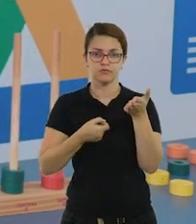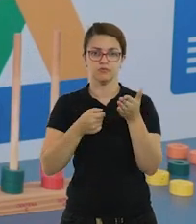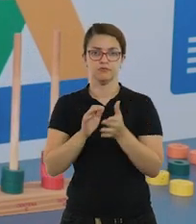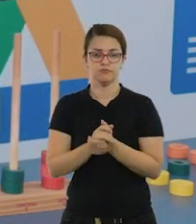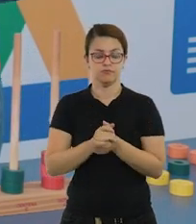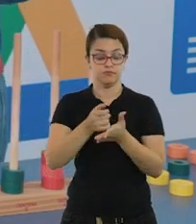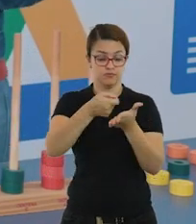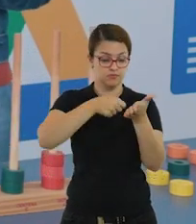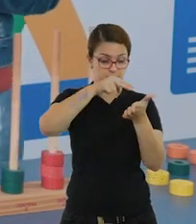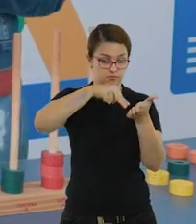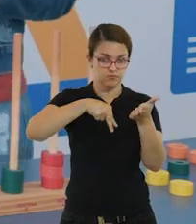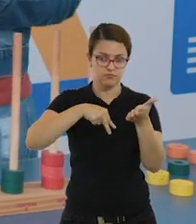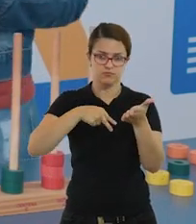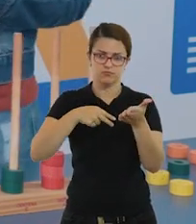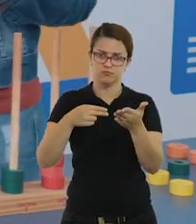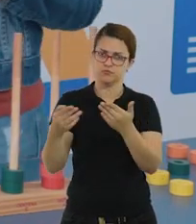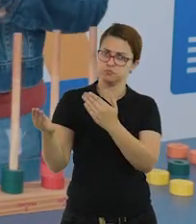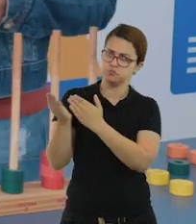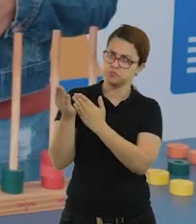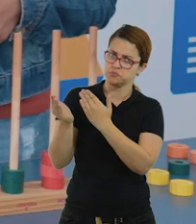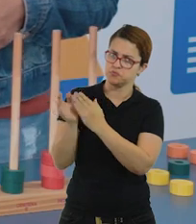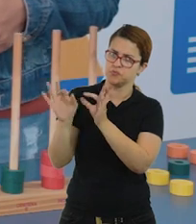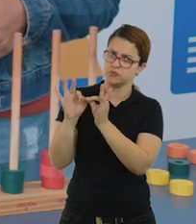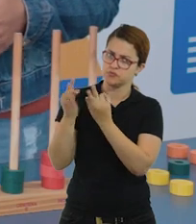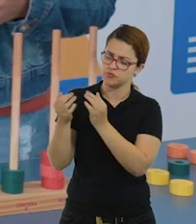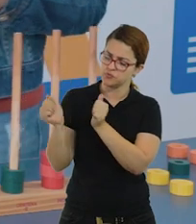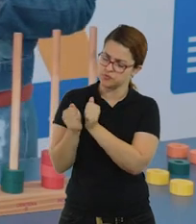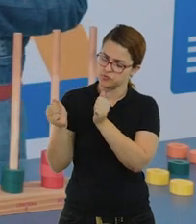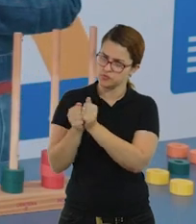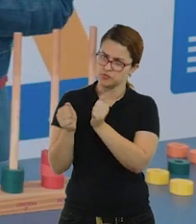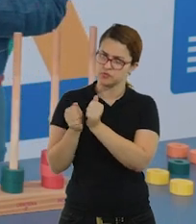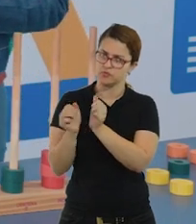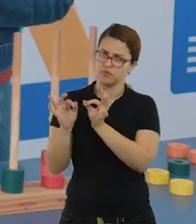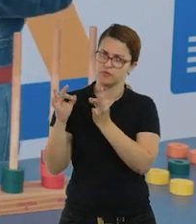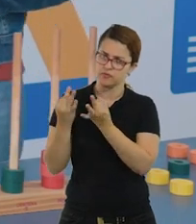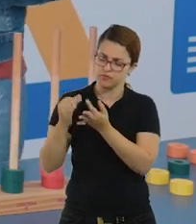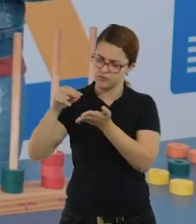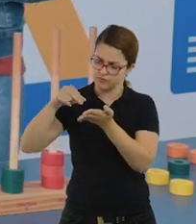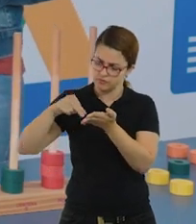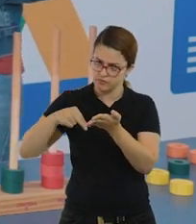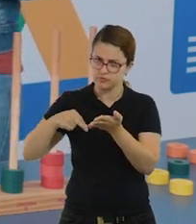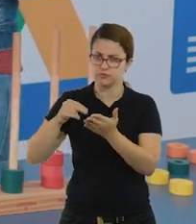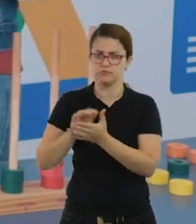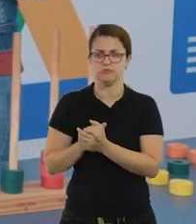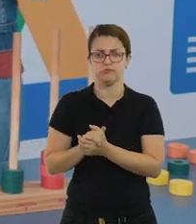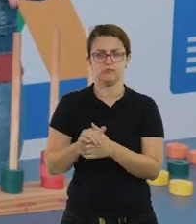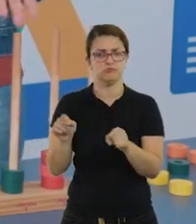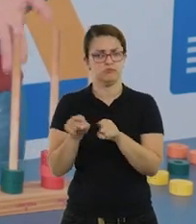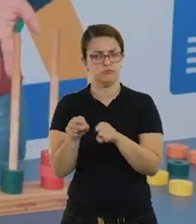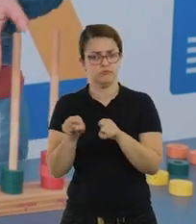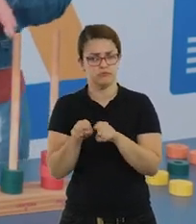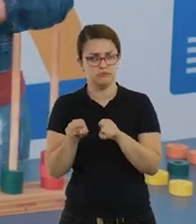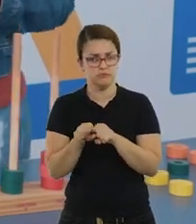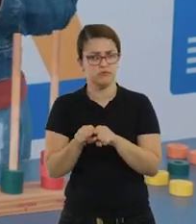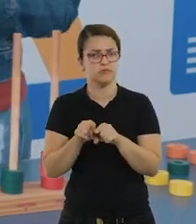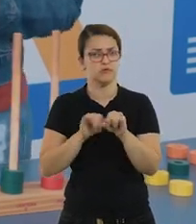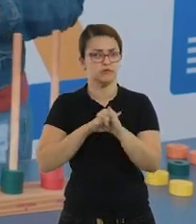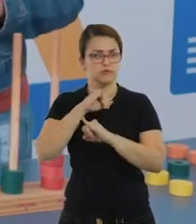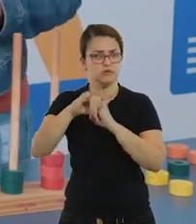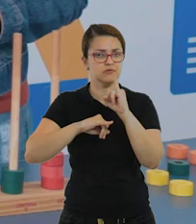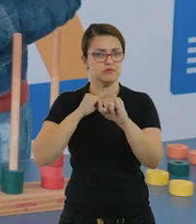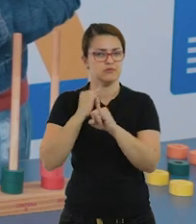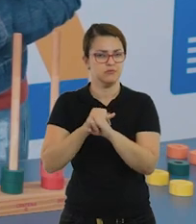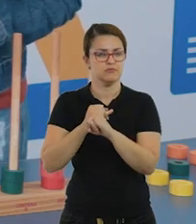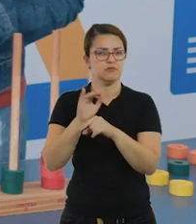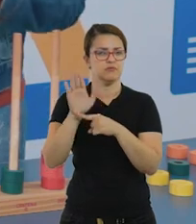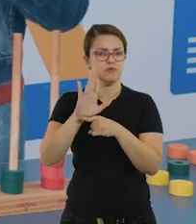lá na rotina para vocês fazerem a leitura. Chama o adulto aí da sua casa, faz a leitura junto com ele, tá bom? E se você tiver a possibilidade de acessar